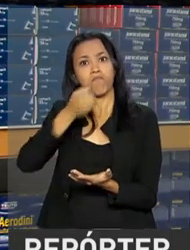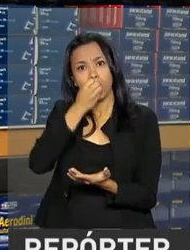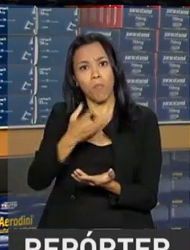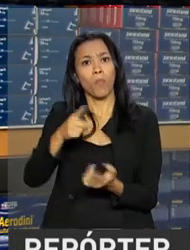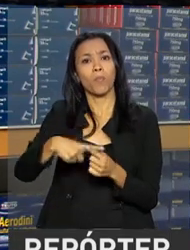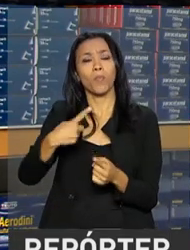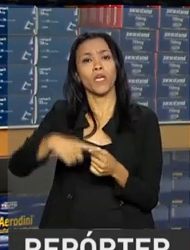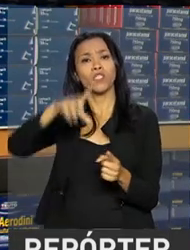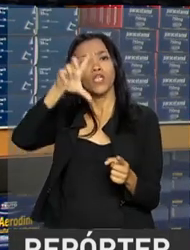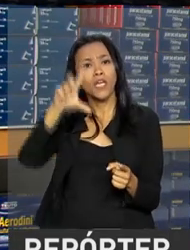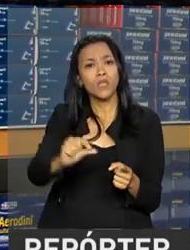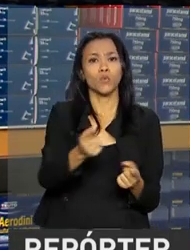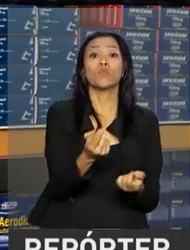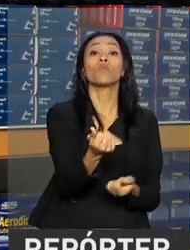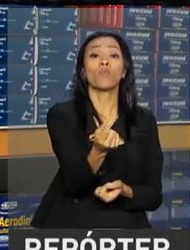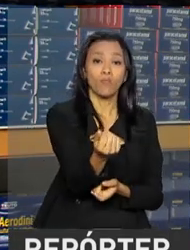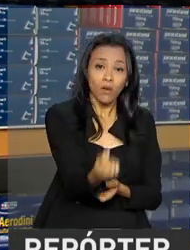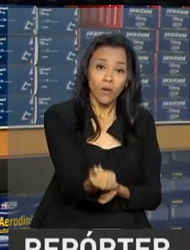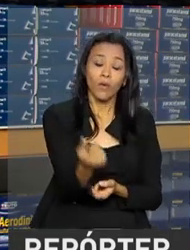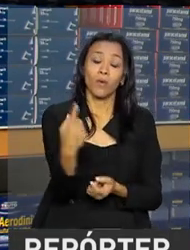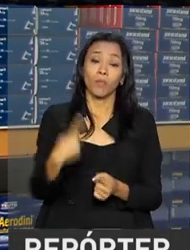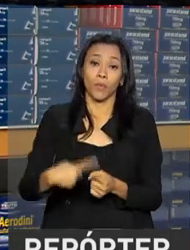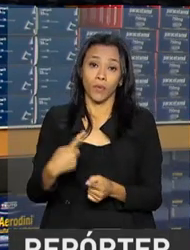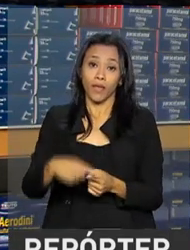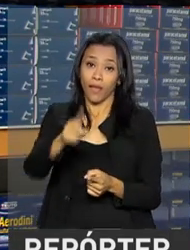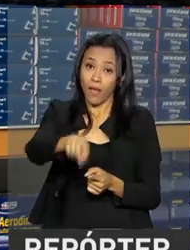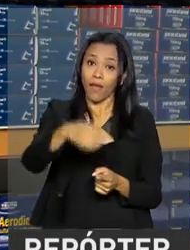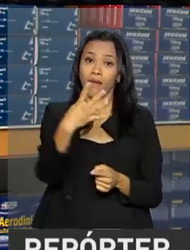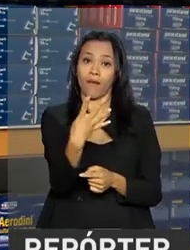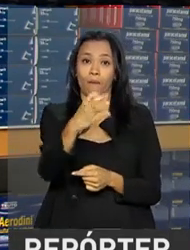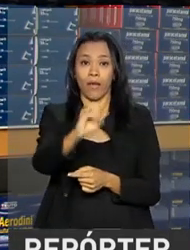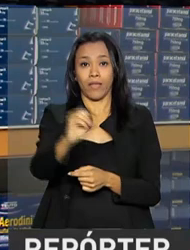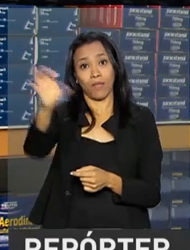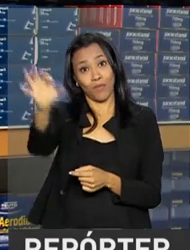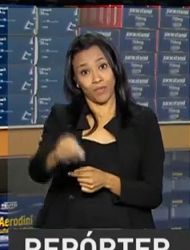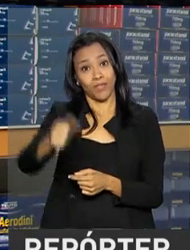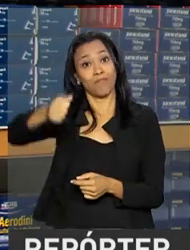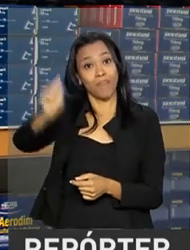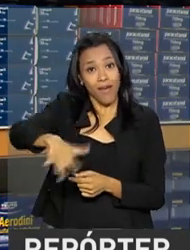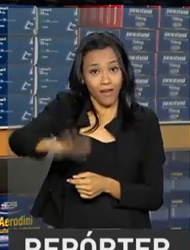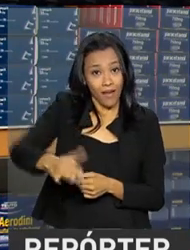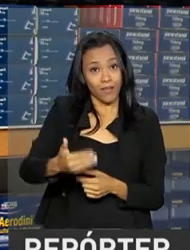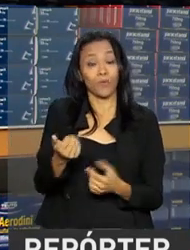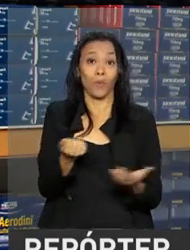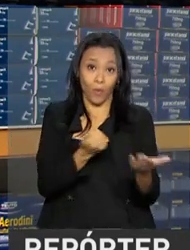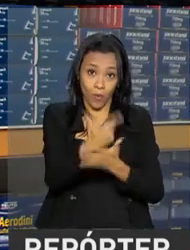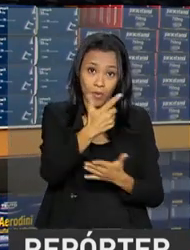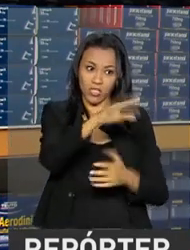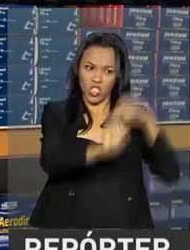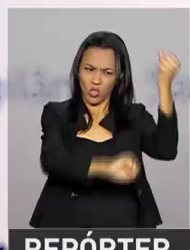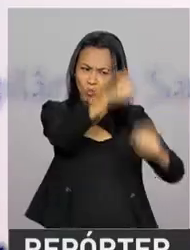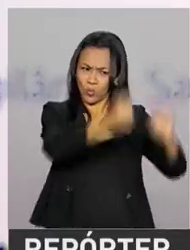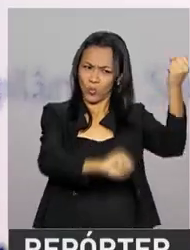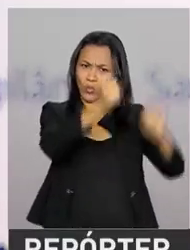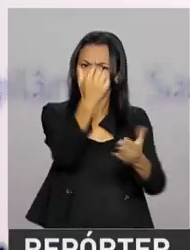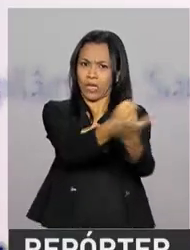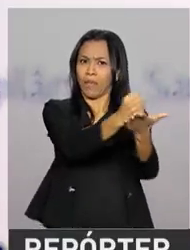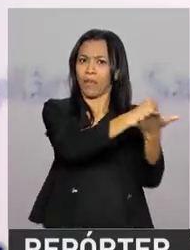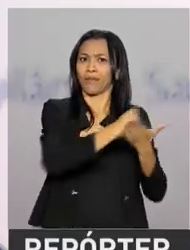custos com a saúde já que em média é 40% mais baratos que os medicamentos de referência